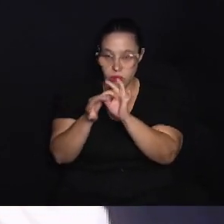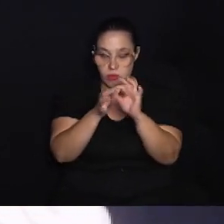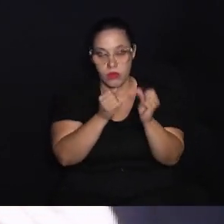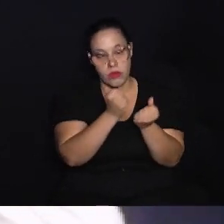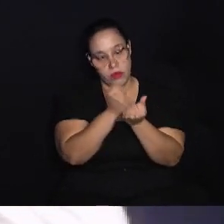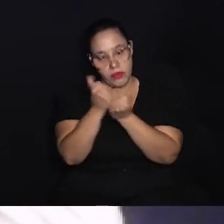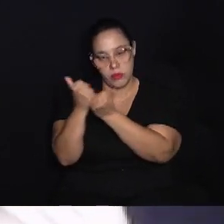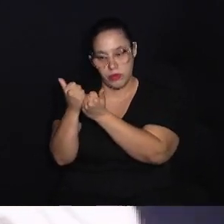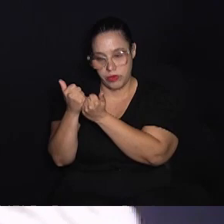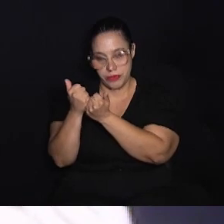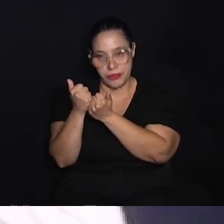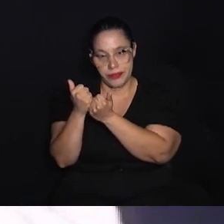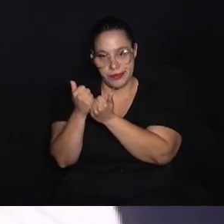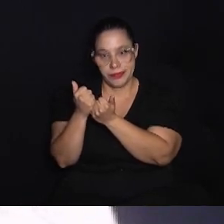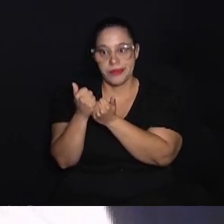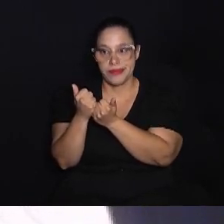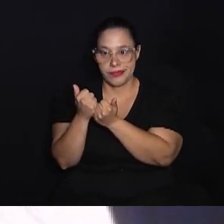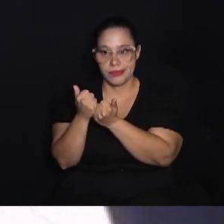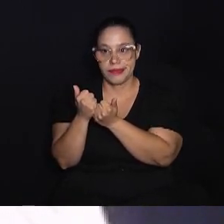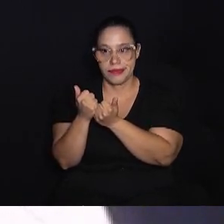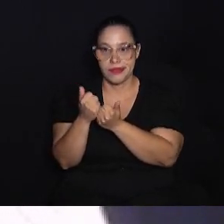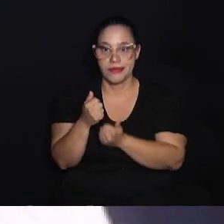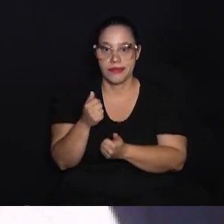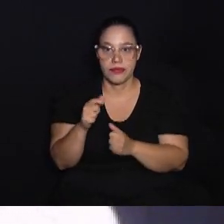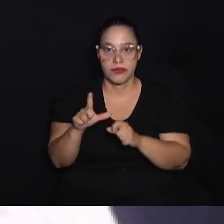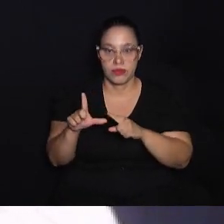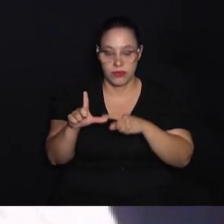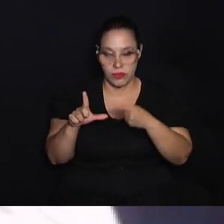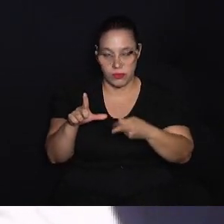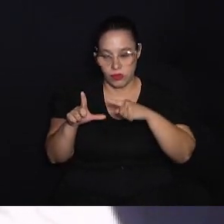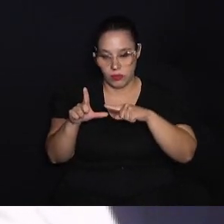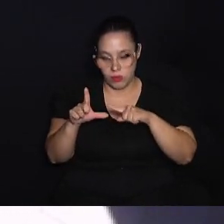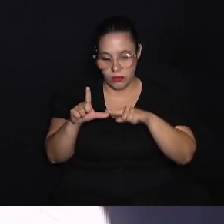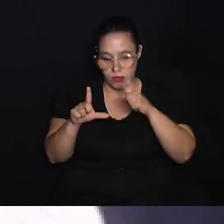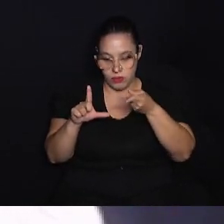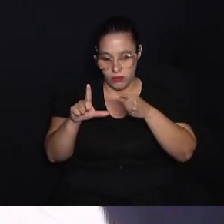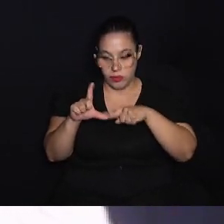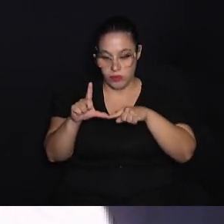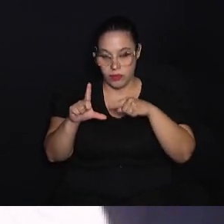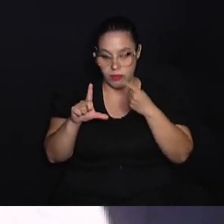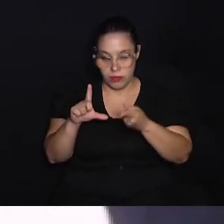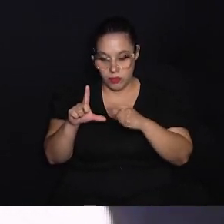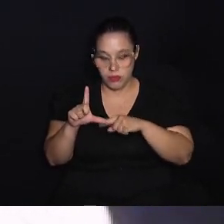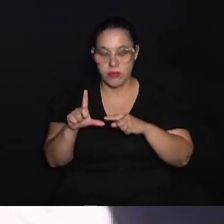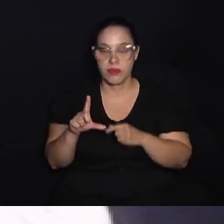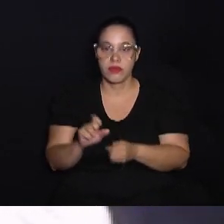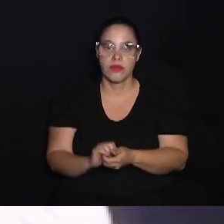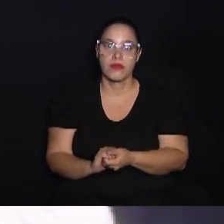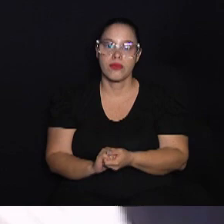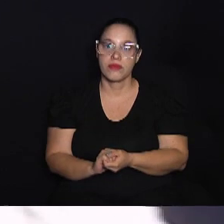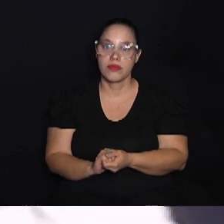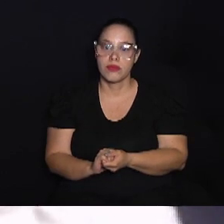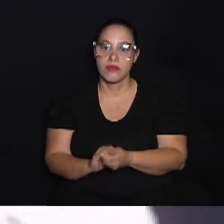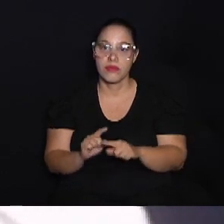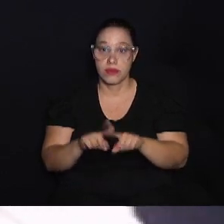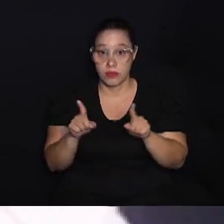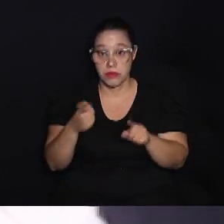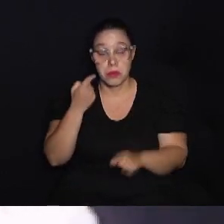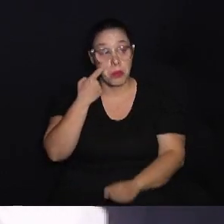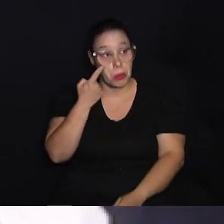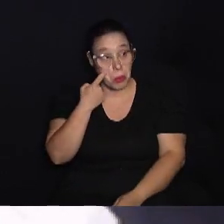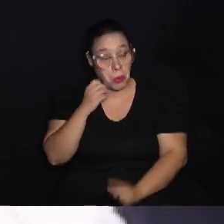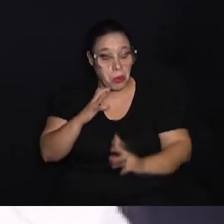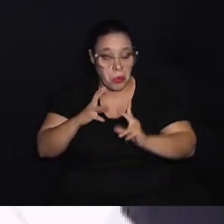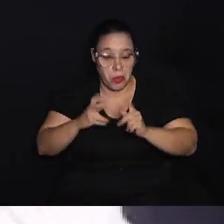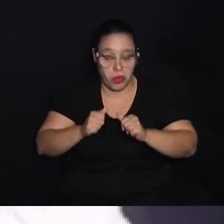esses parceiros que conseguem participar dessa cadeia do sistema de logística reversa do eletroeletrônico e eletrodoméstico, né?